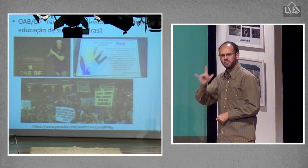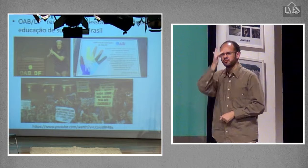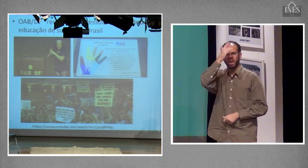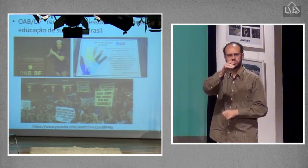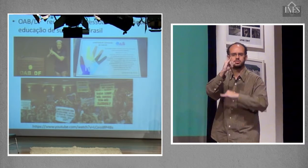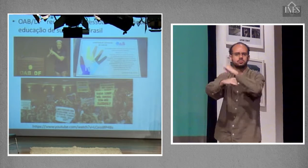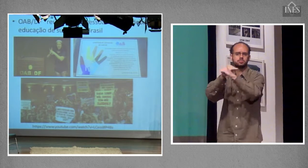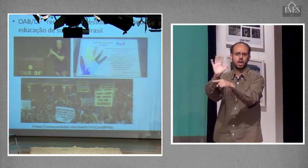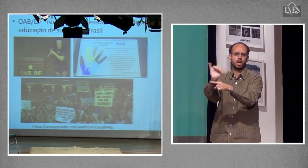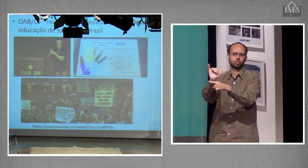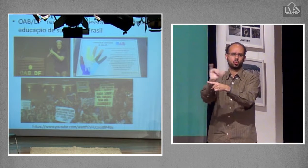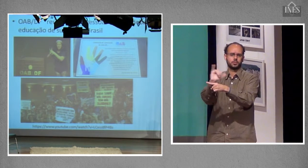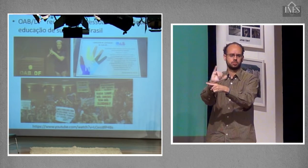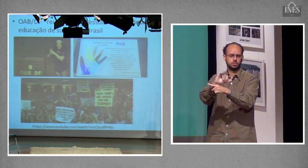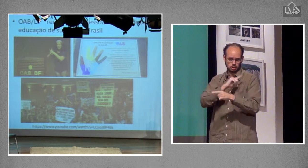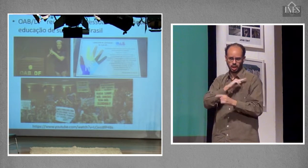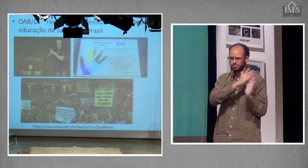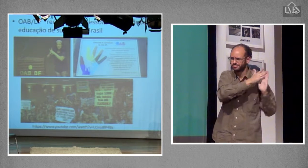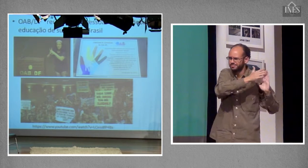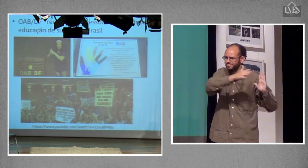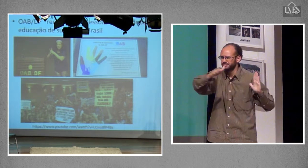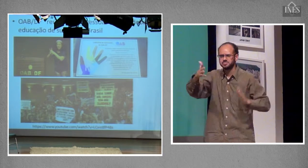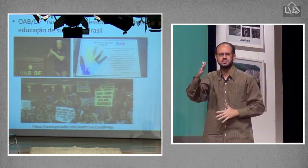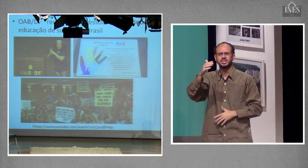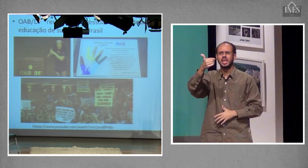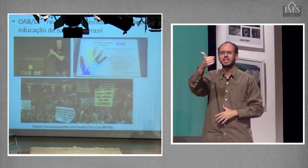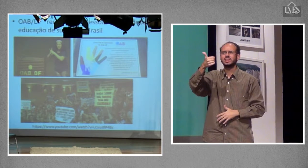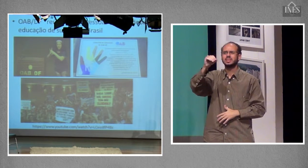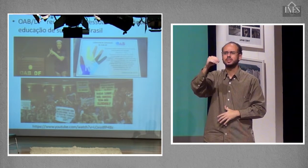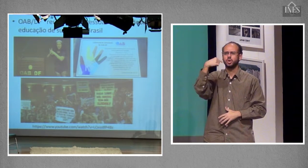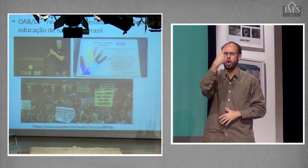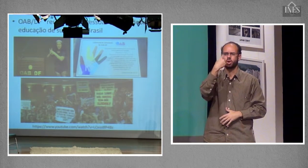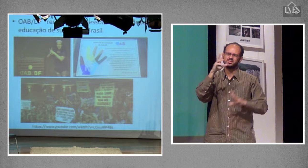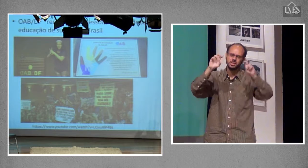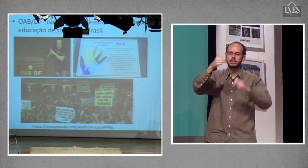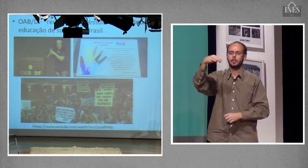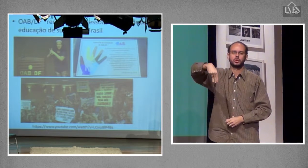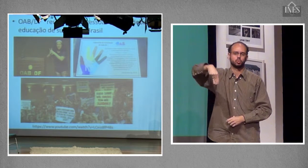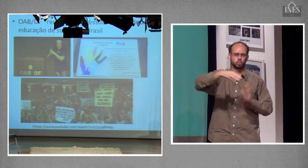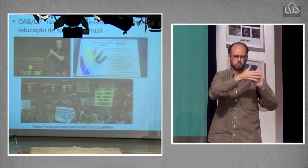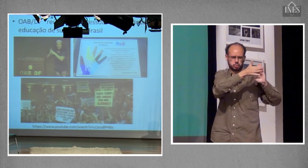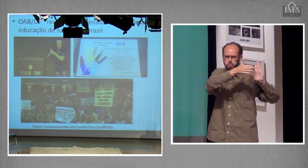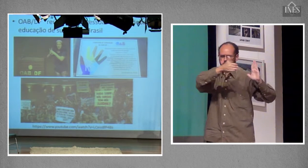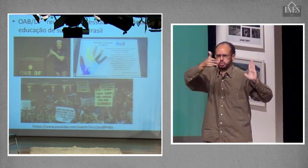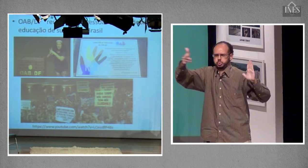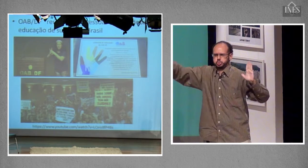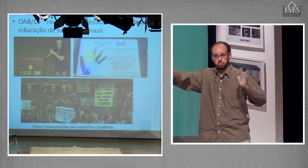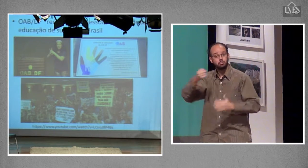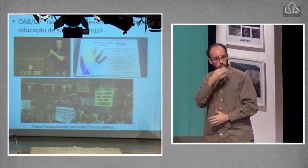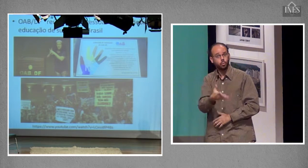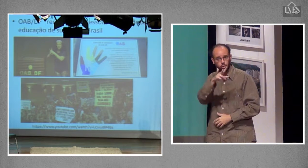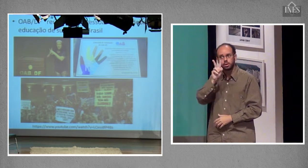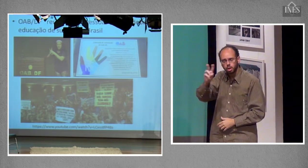A última foto, vocês podem visualizar na rede, no